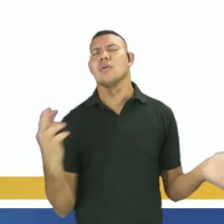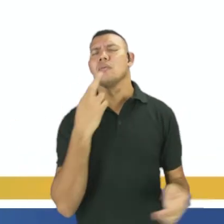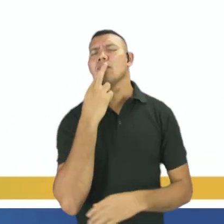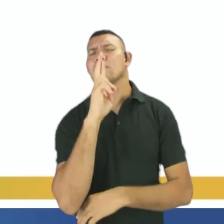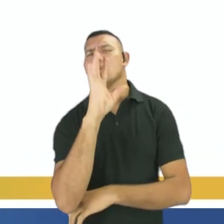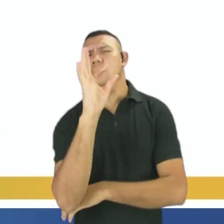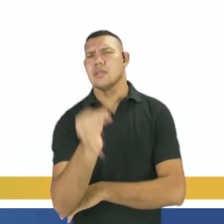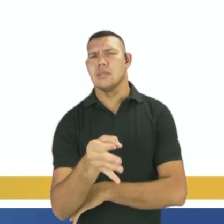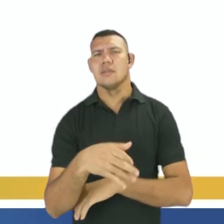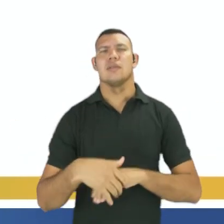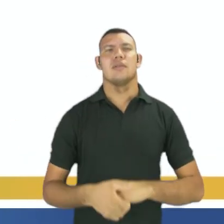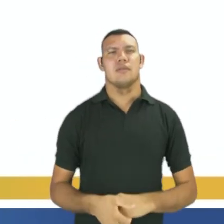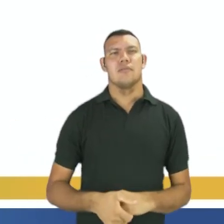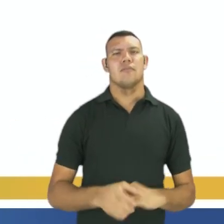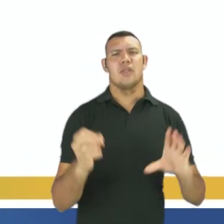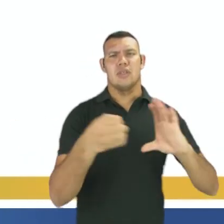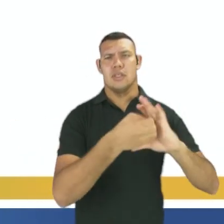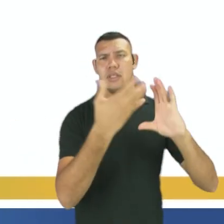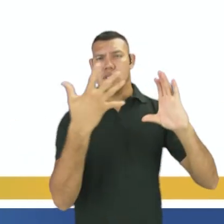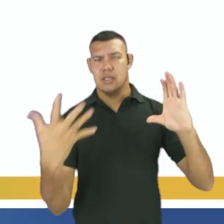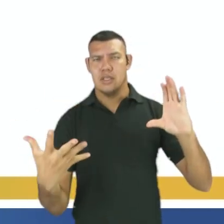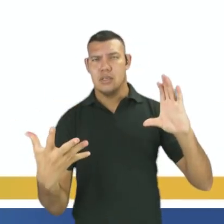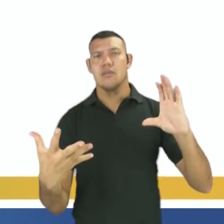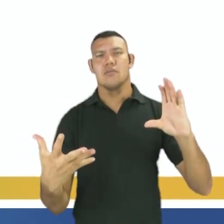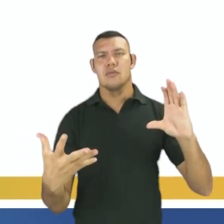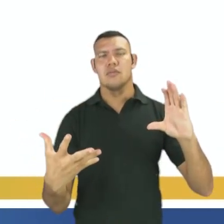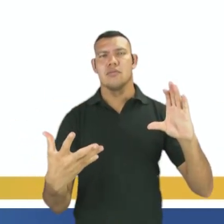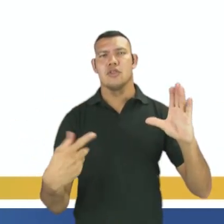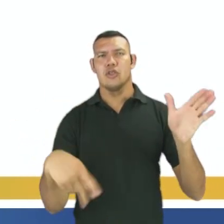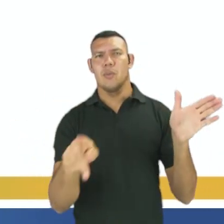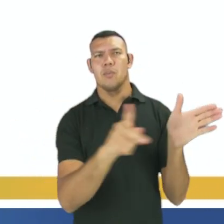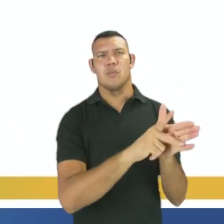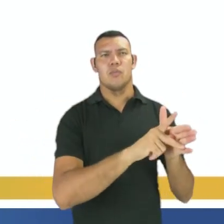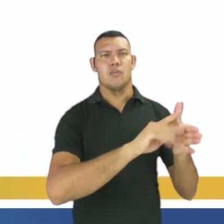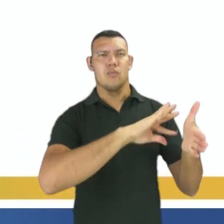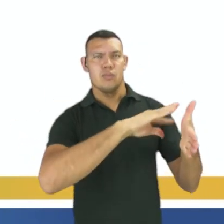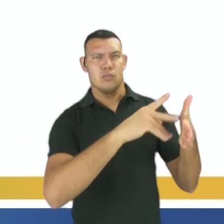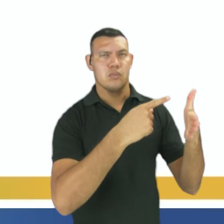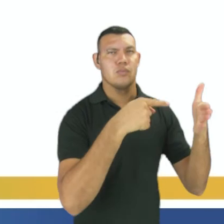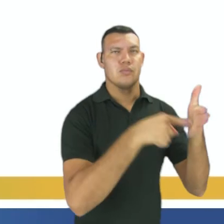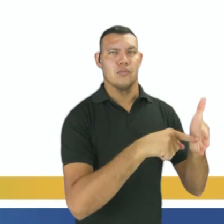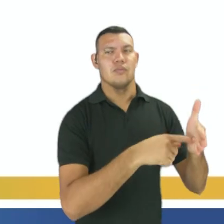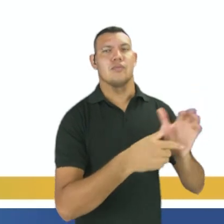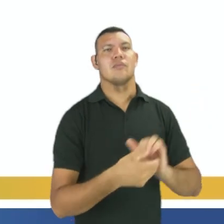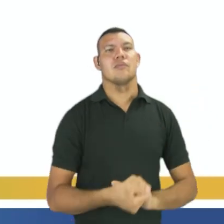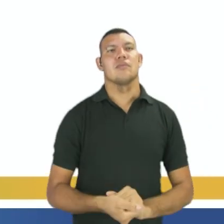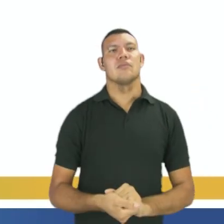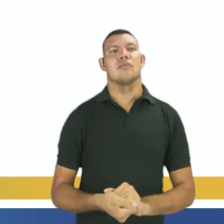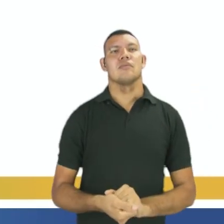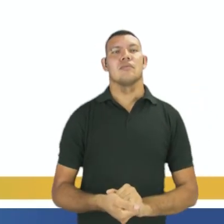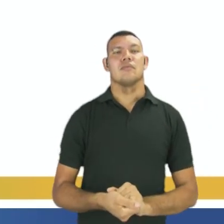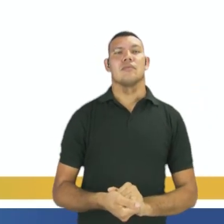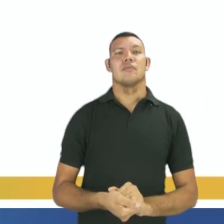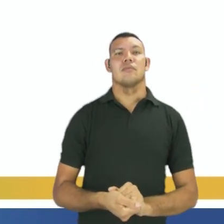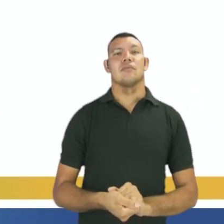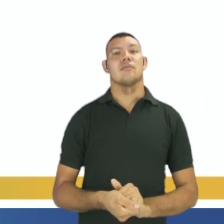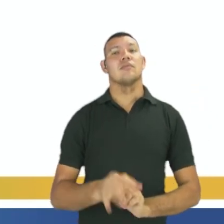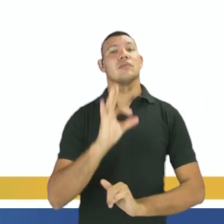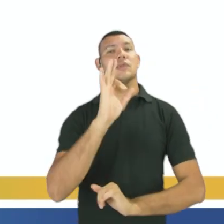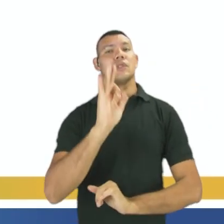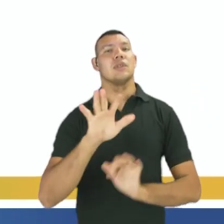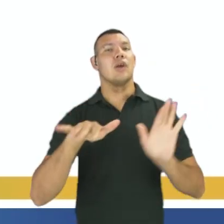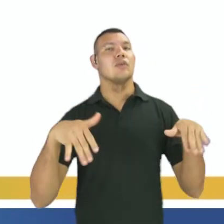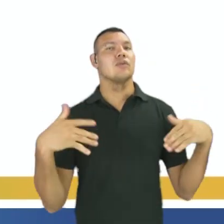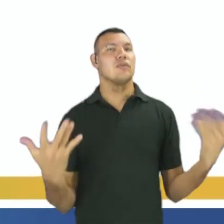correta em que realmente fala das principais características né dessa floresta amazônica então nós temos aí com uma alternativa correta